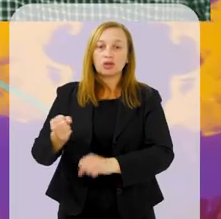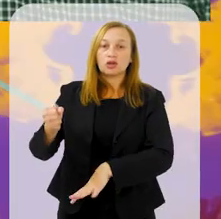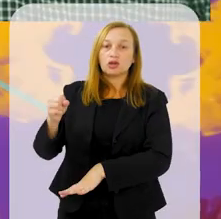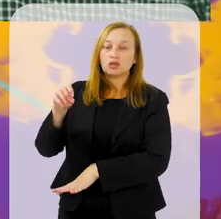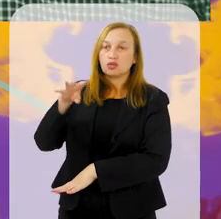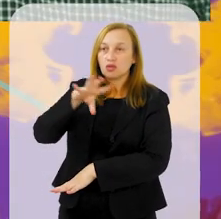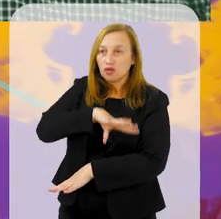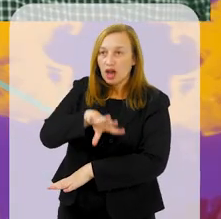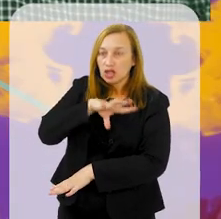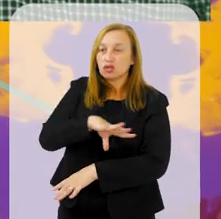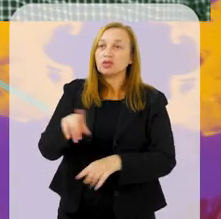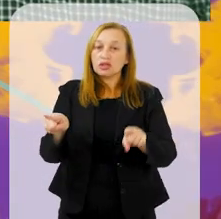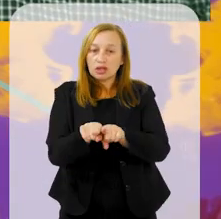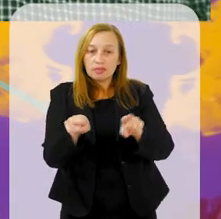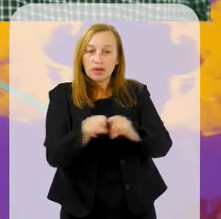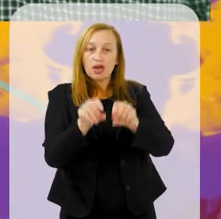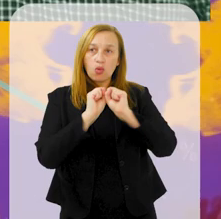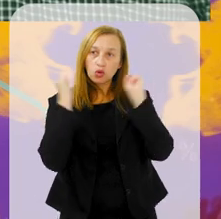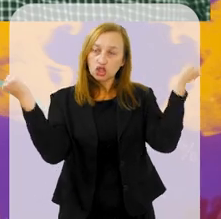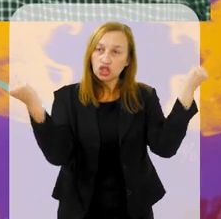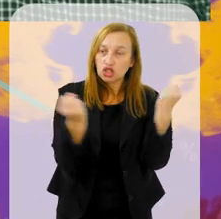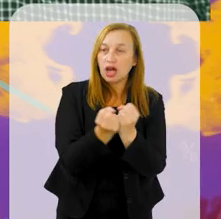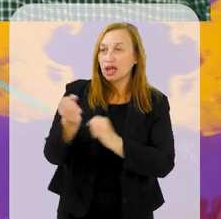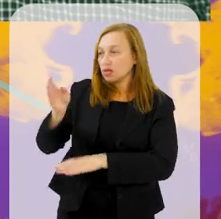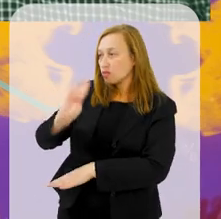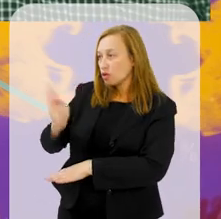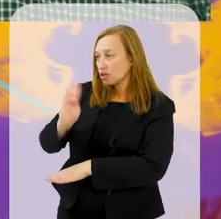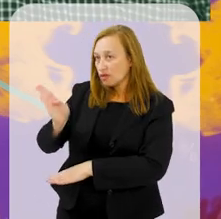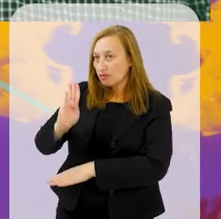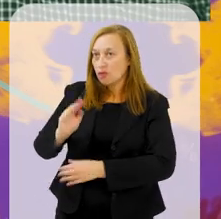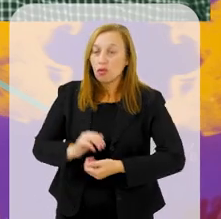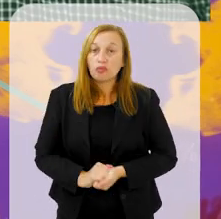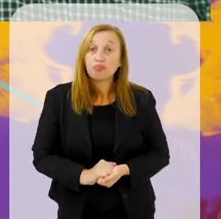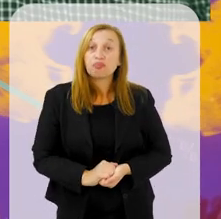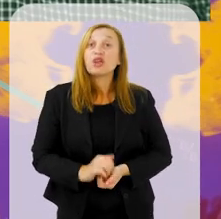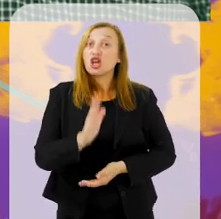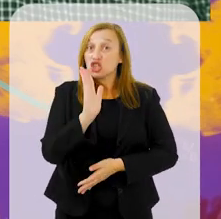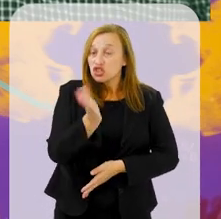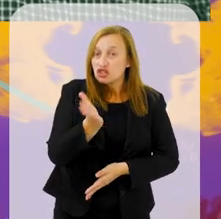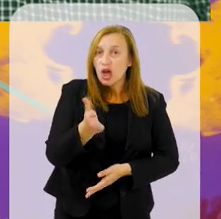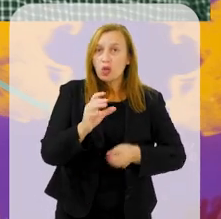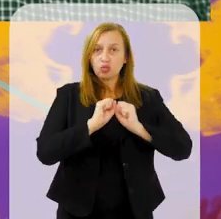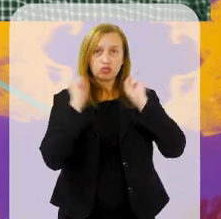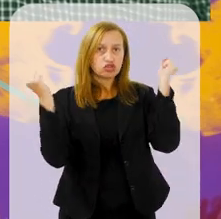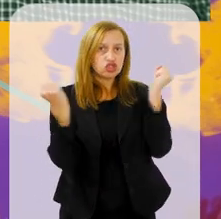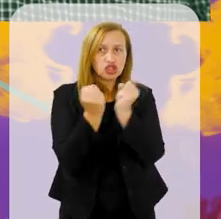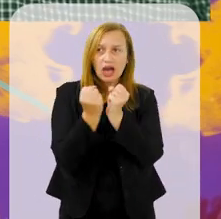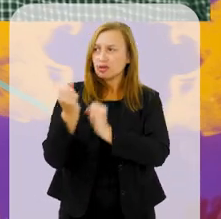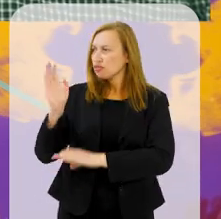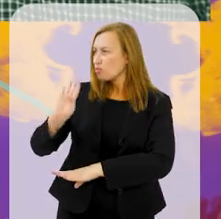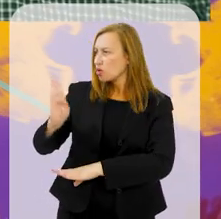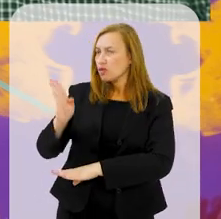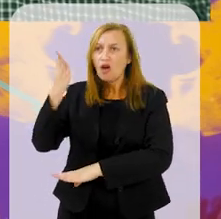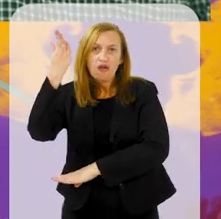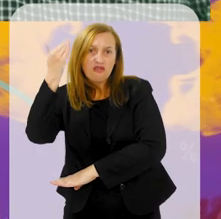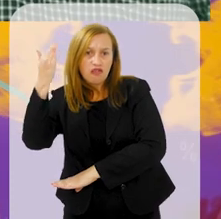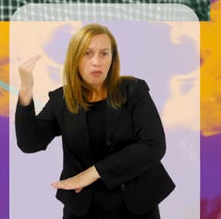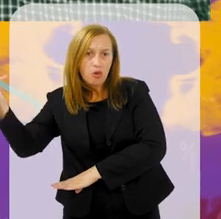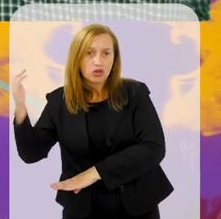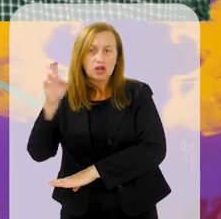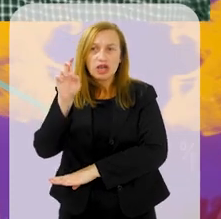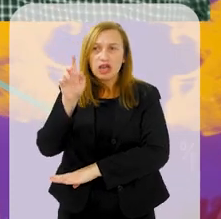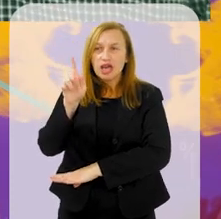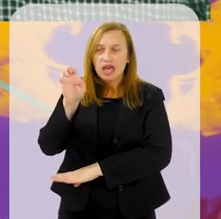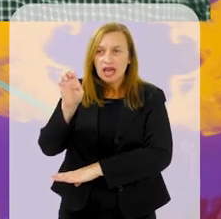isso também, de certa forma, acontece com Nilton Santos. E o estádio Nilton Santos, no meu entendimento, que é um absoluto sucesso, o